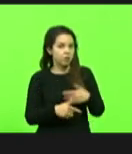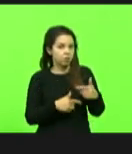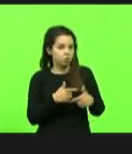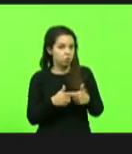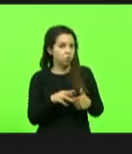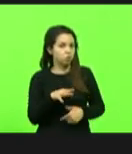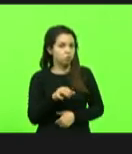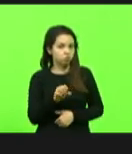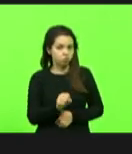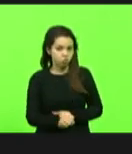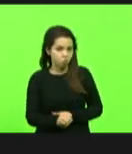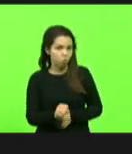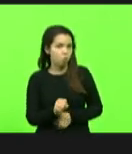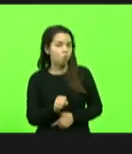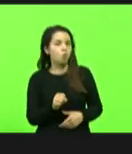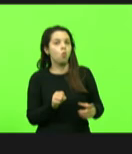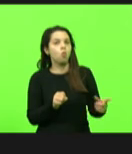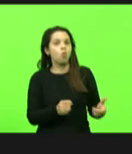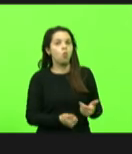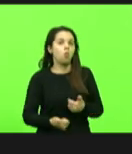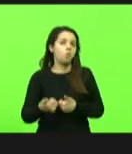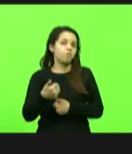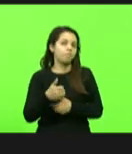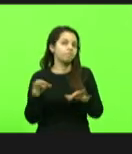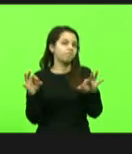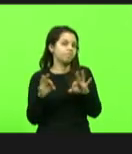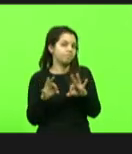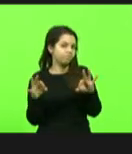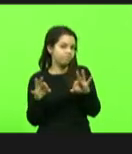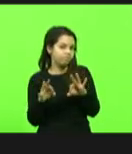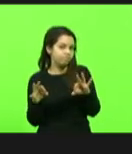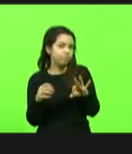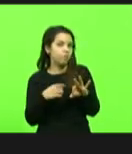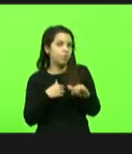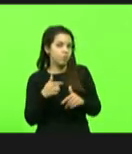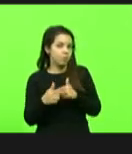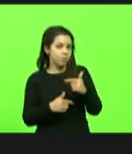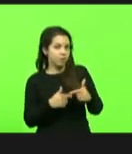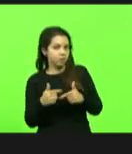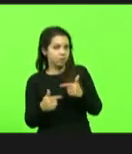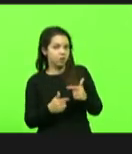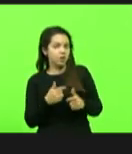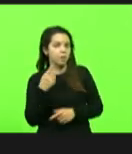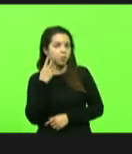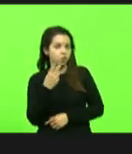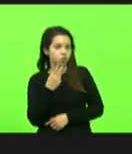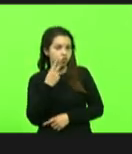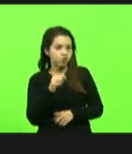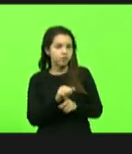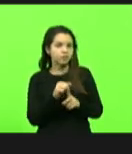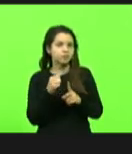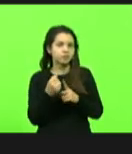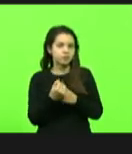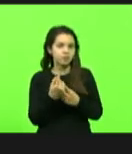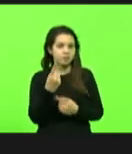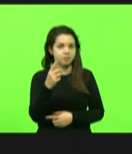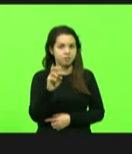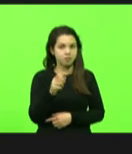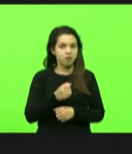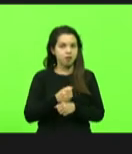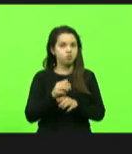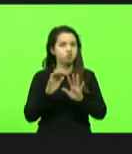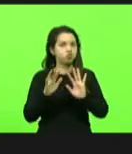gestora municipal de assistência social, mas também trabalhadora da política de assistência há mais de 15 anos, destaco que